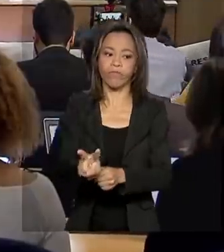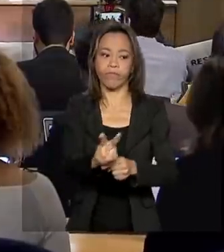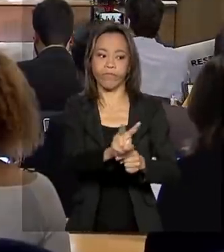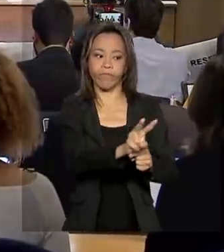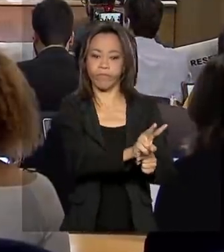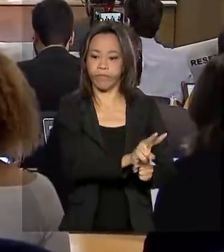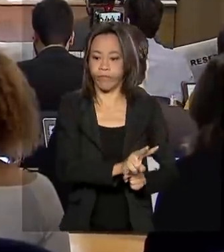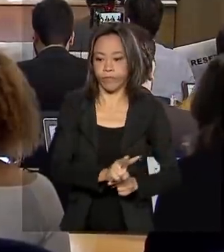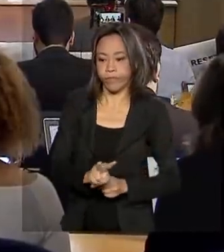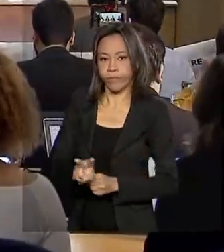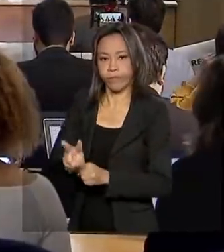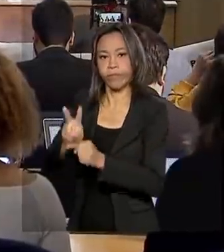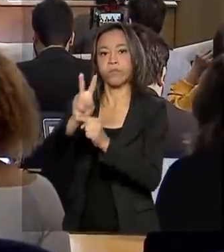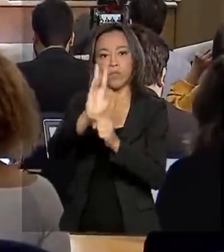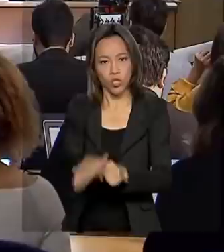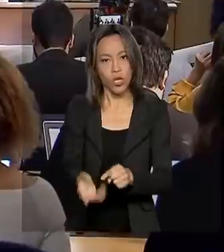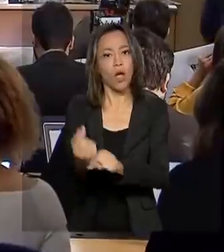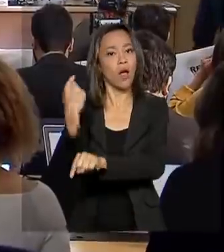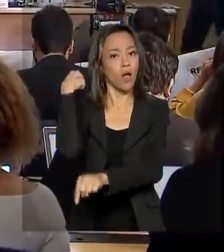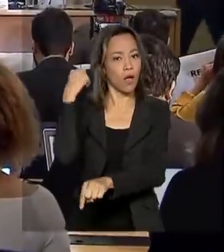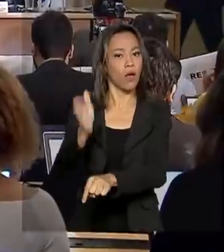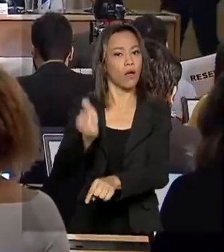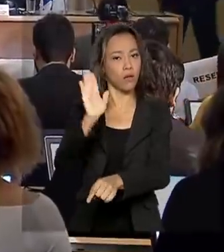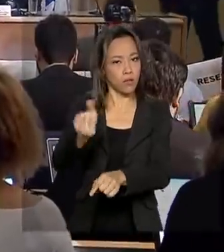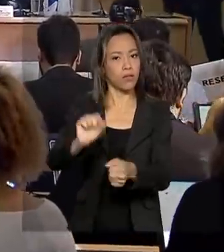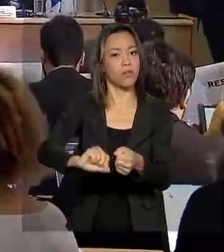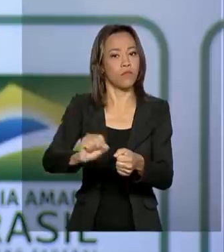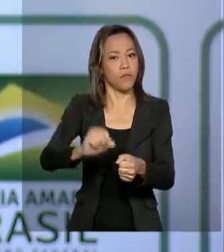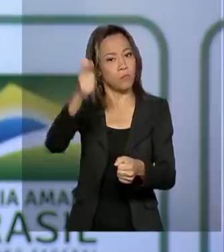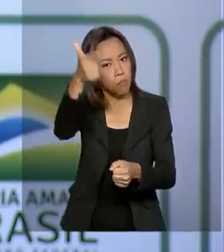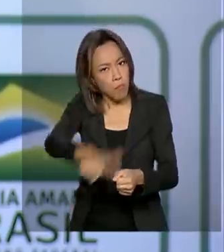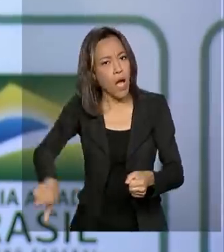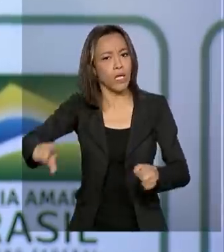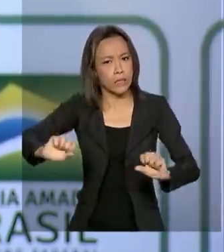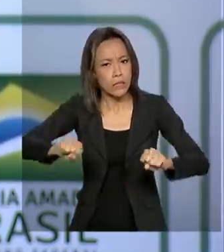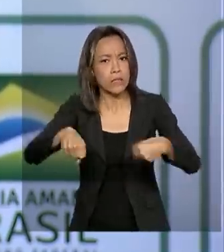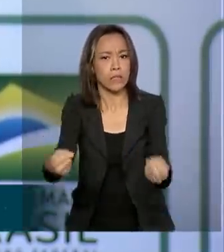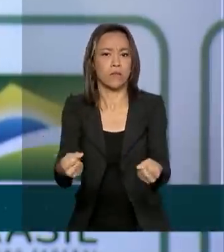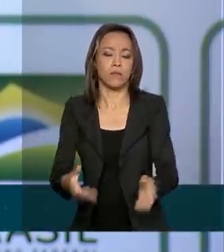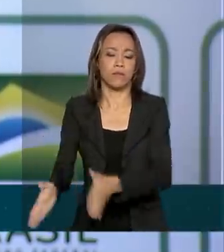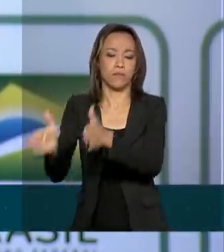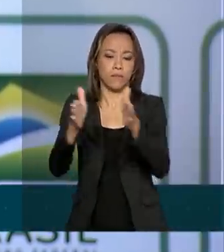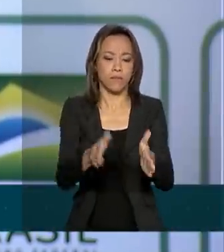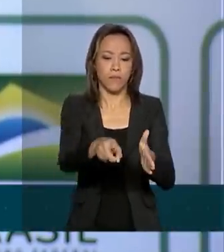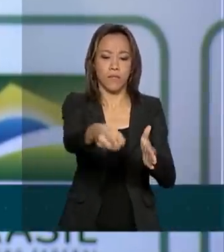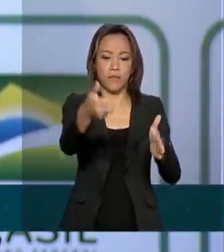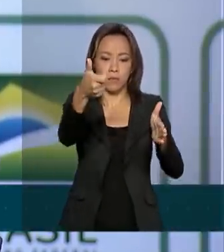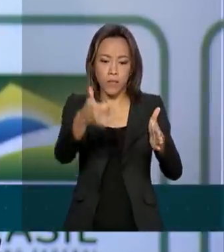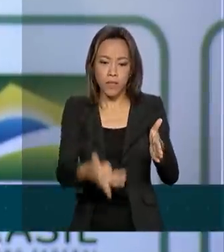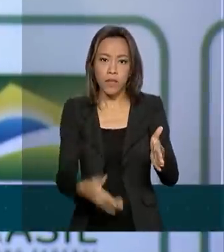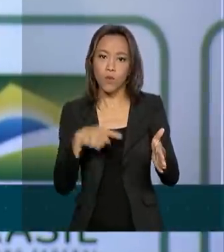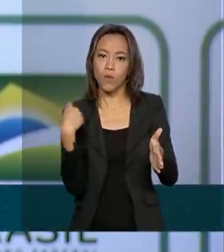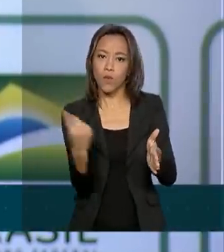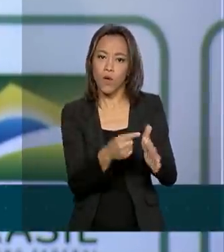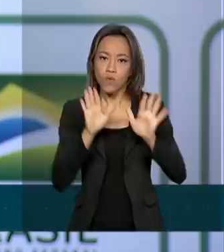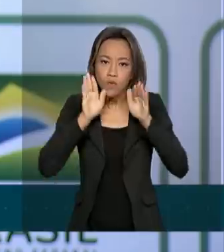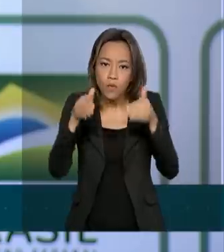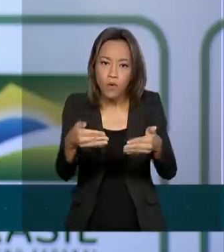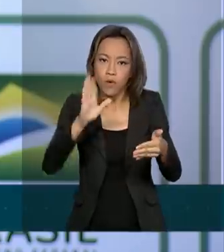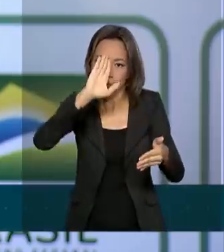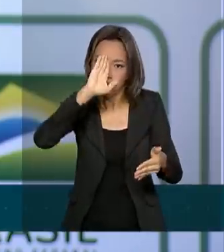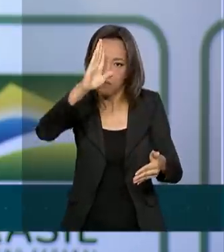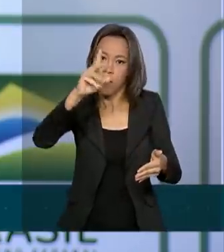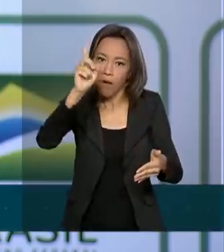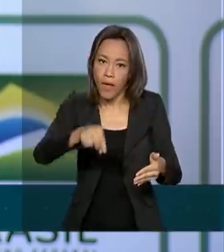monitoramento que já vem sendo feito vai ser ampliado do nosso foco principal nessa fase de perigo é